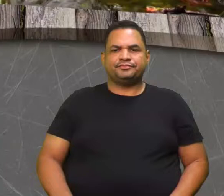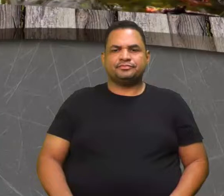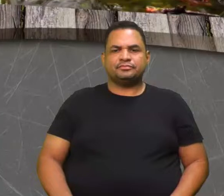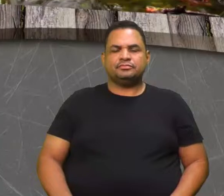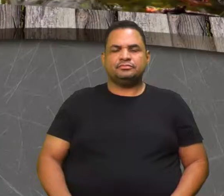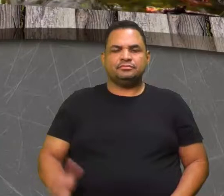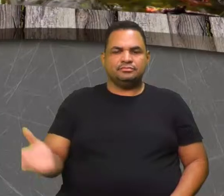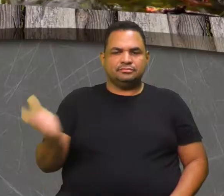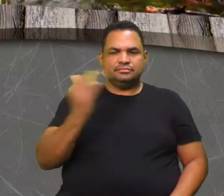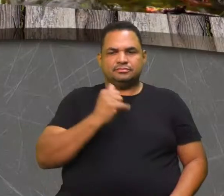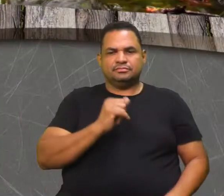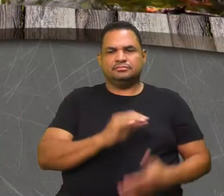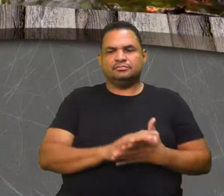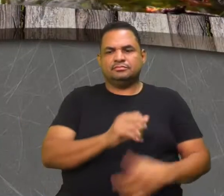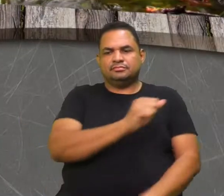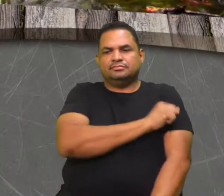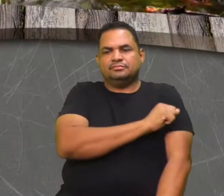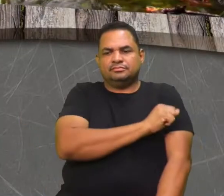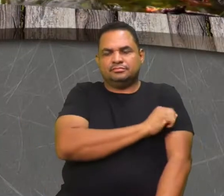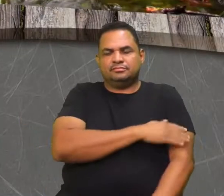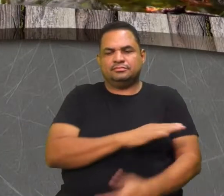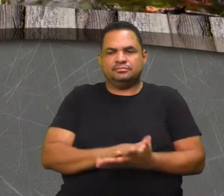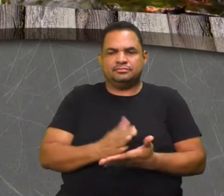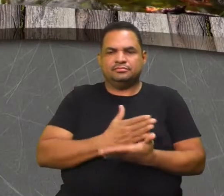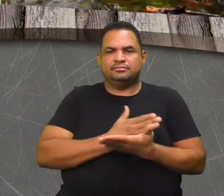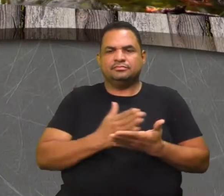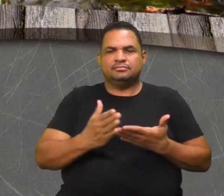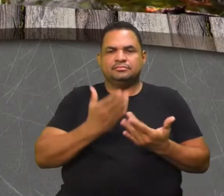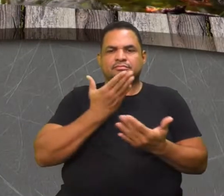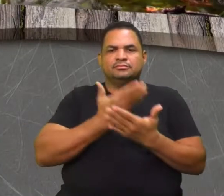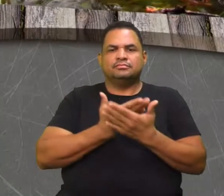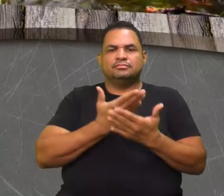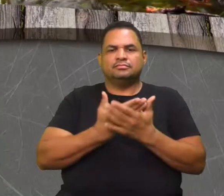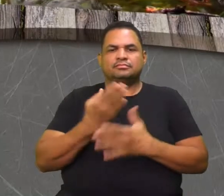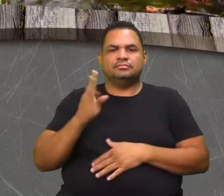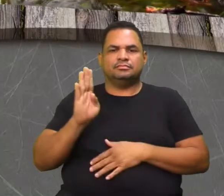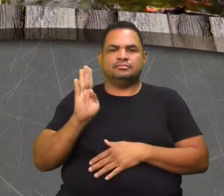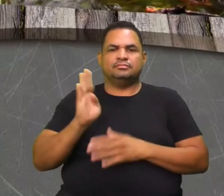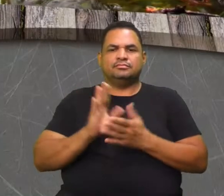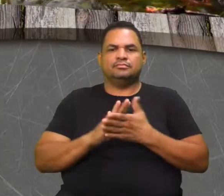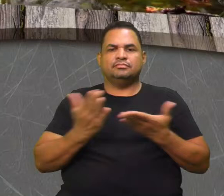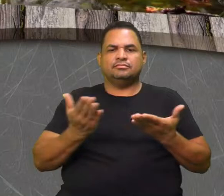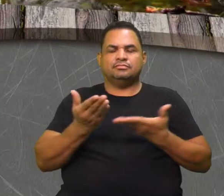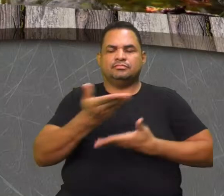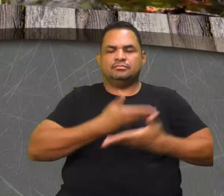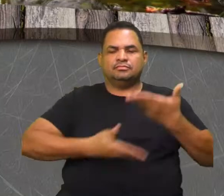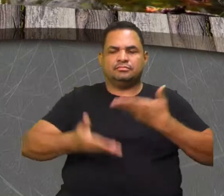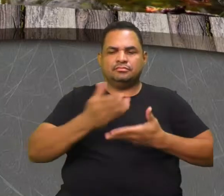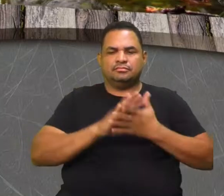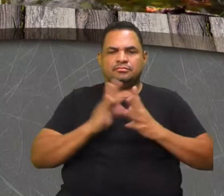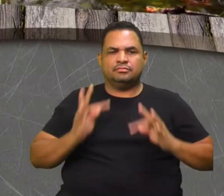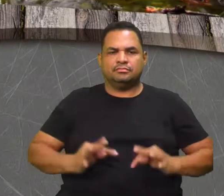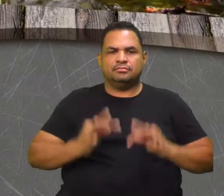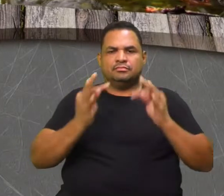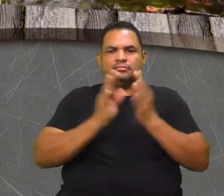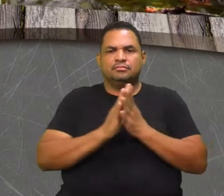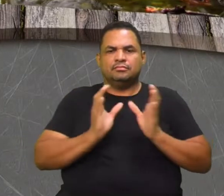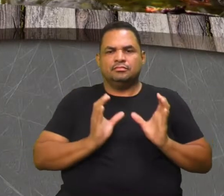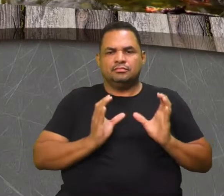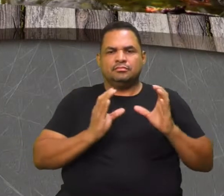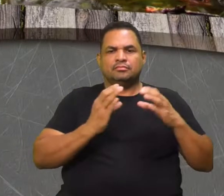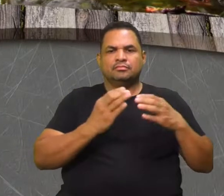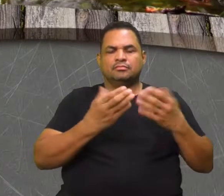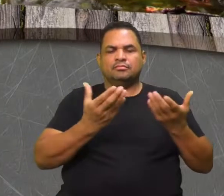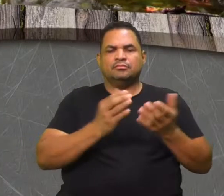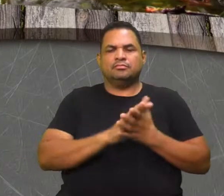Bora lá, galerinha! Vamos começar mais uma aula de biologia da mediação tecnológica com as turmas do